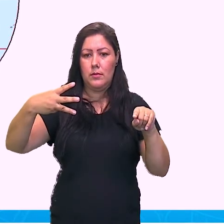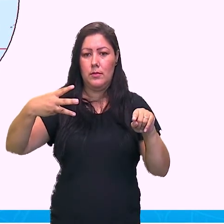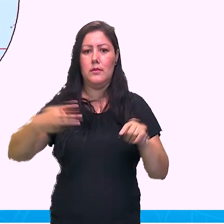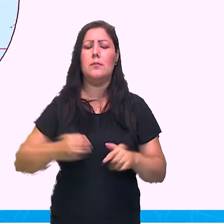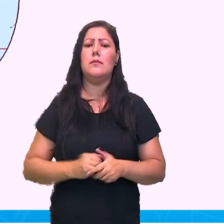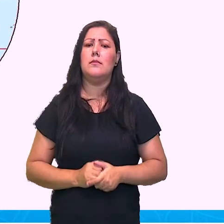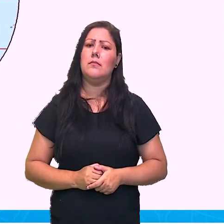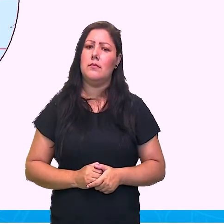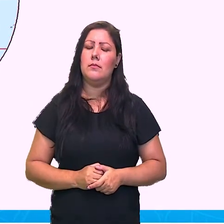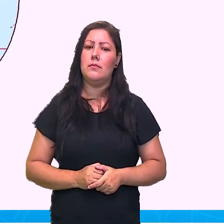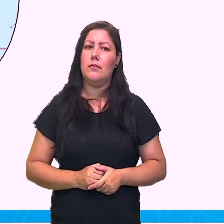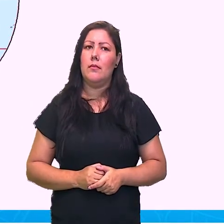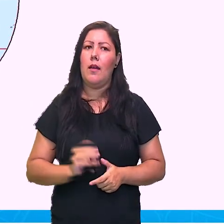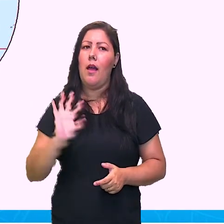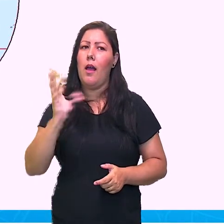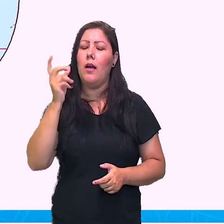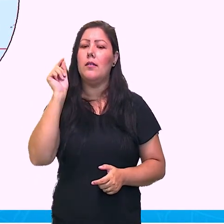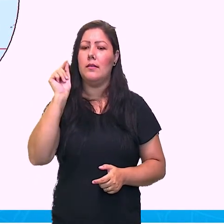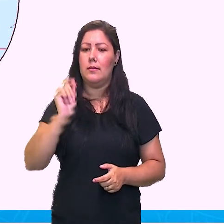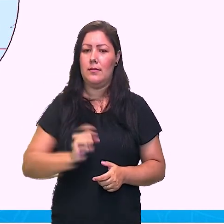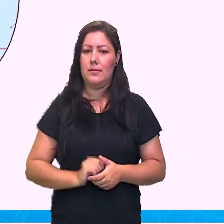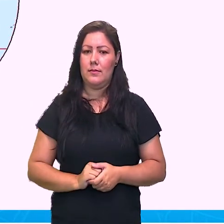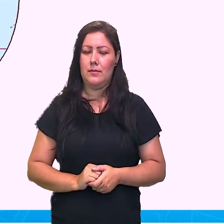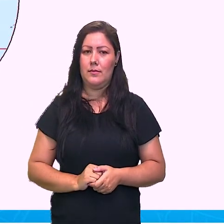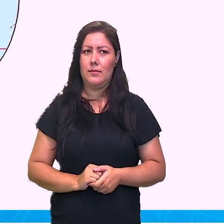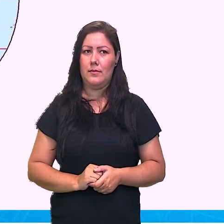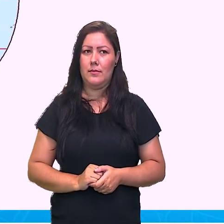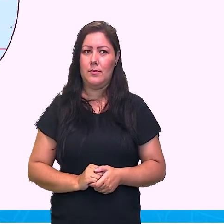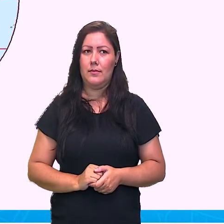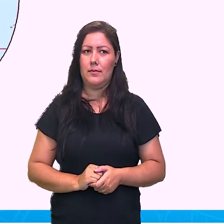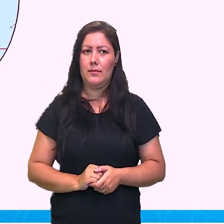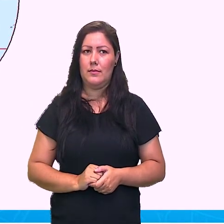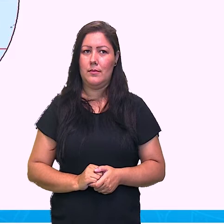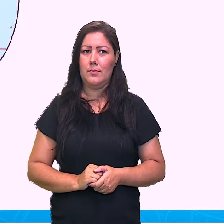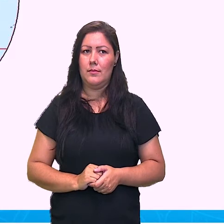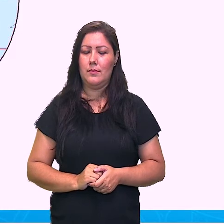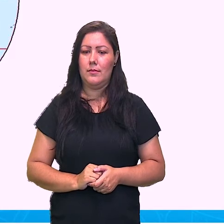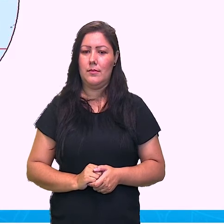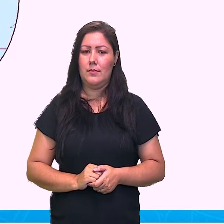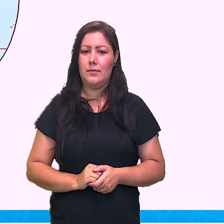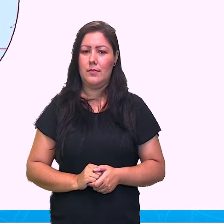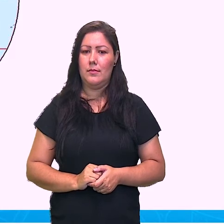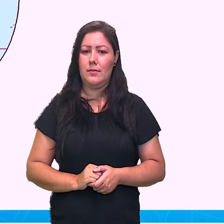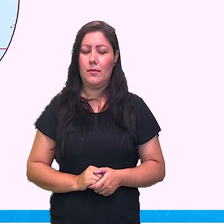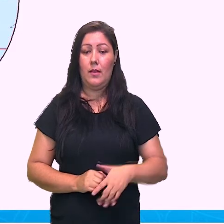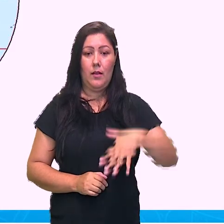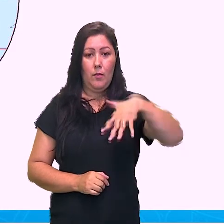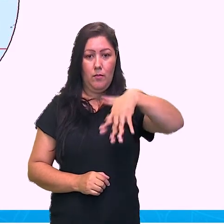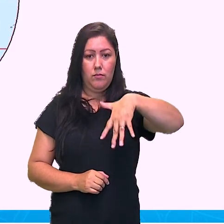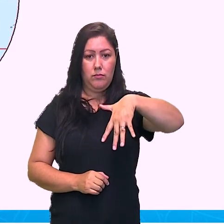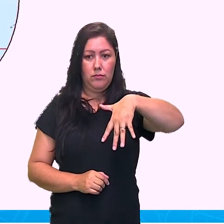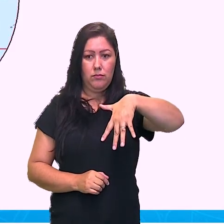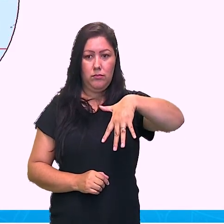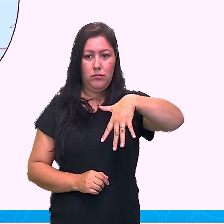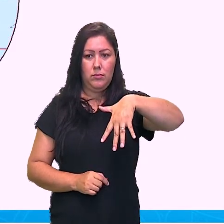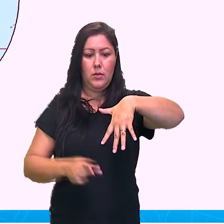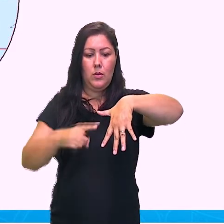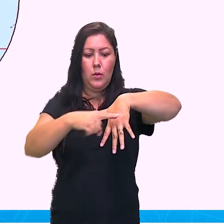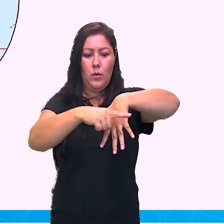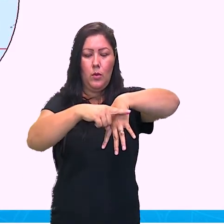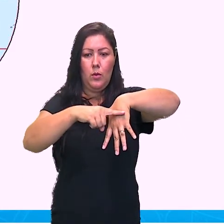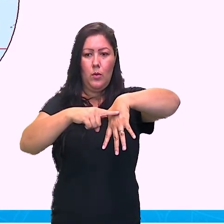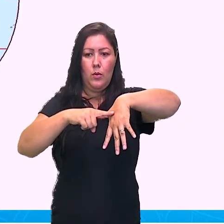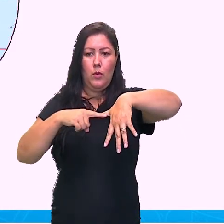Aí o que acontece? Essa linha aqui, ela pega o território do Brasil